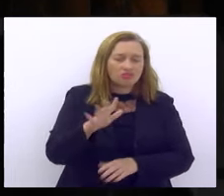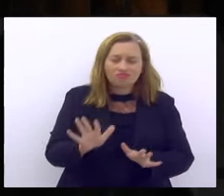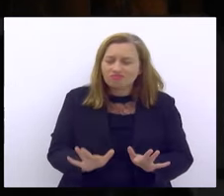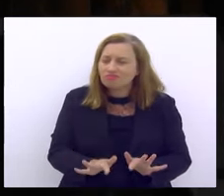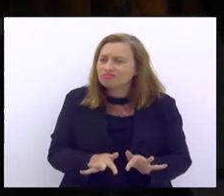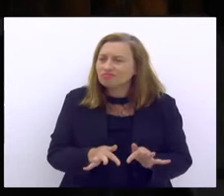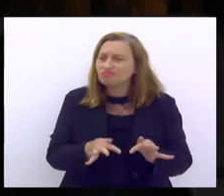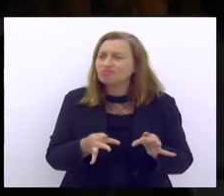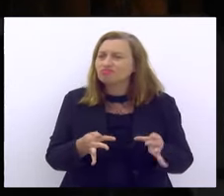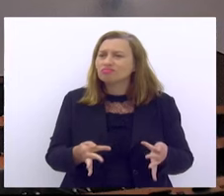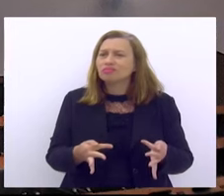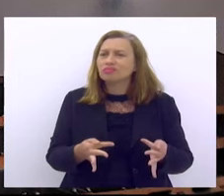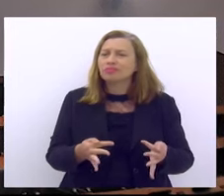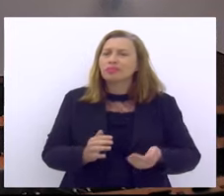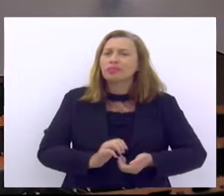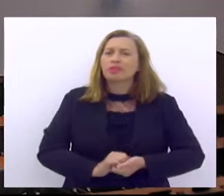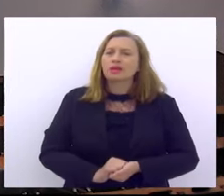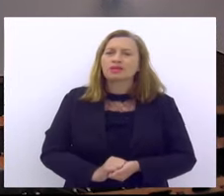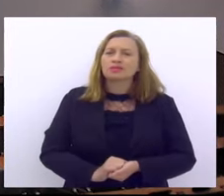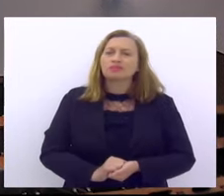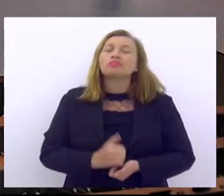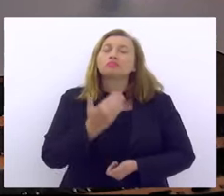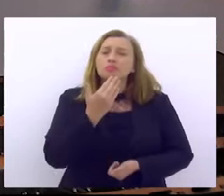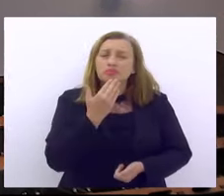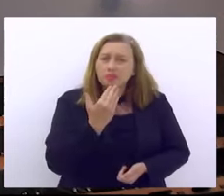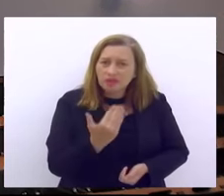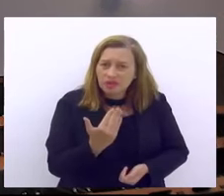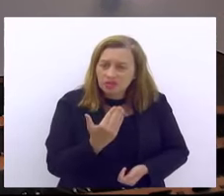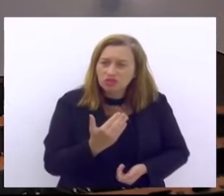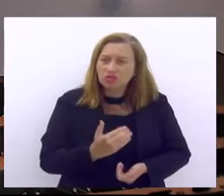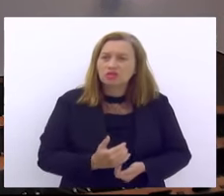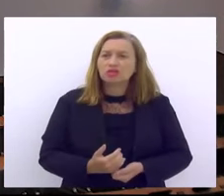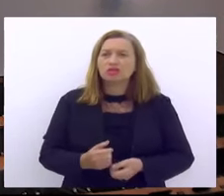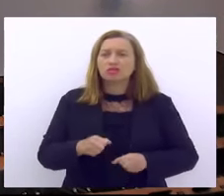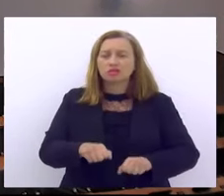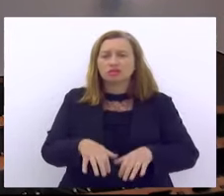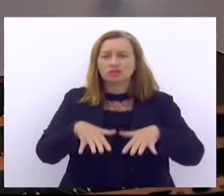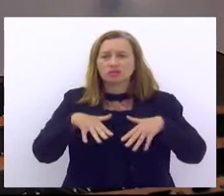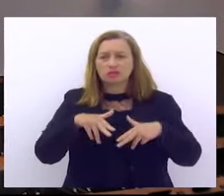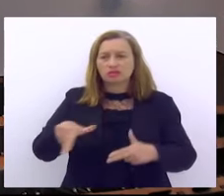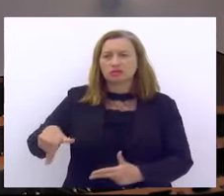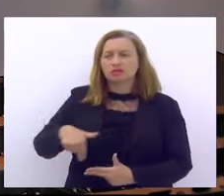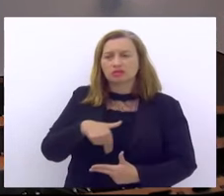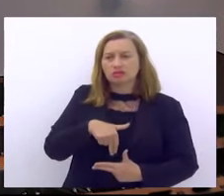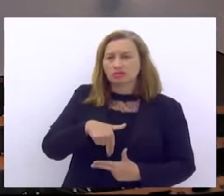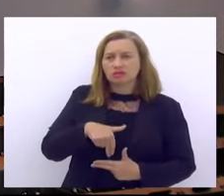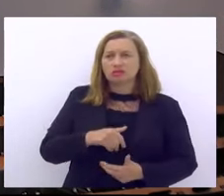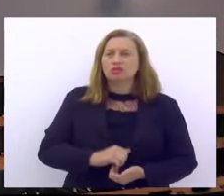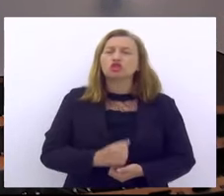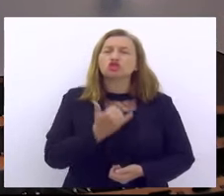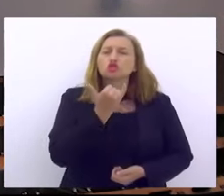humildade, inclusive para pedir aqui da tribuna da Assembleia Legislativa